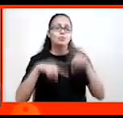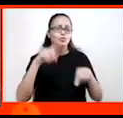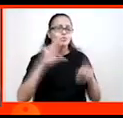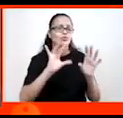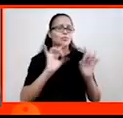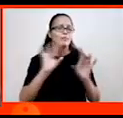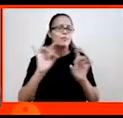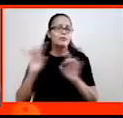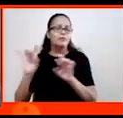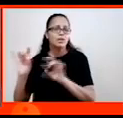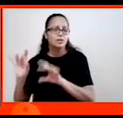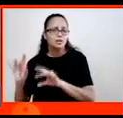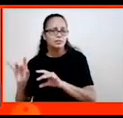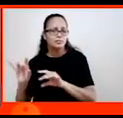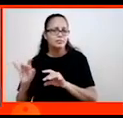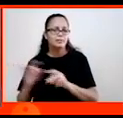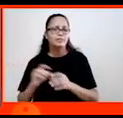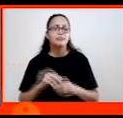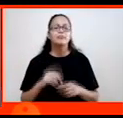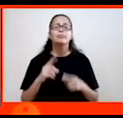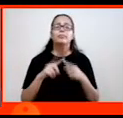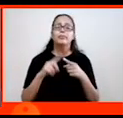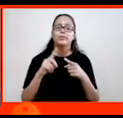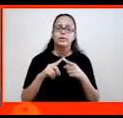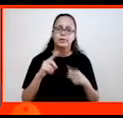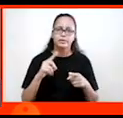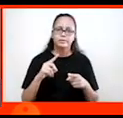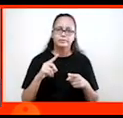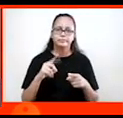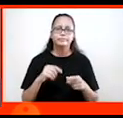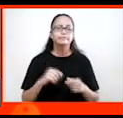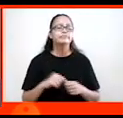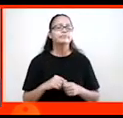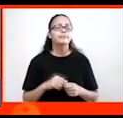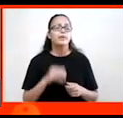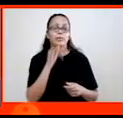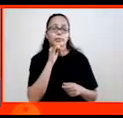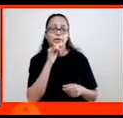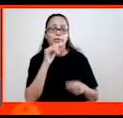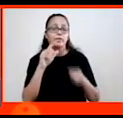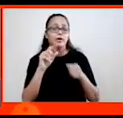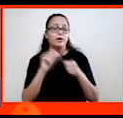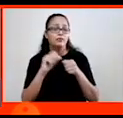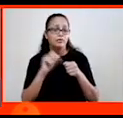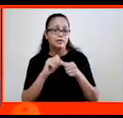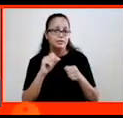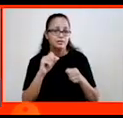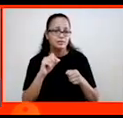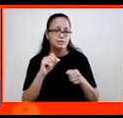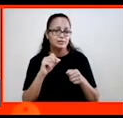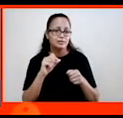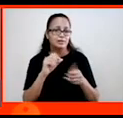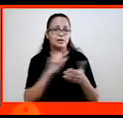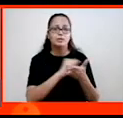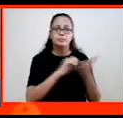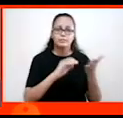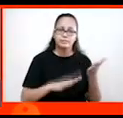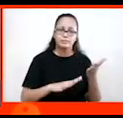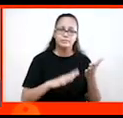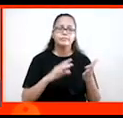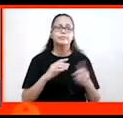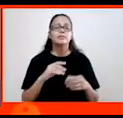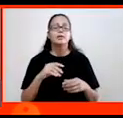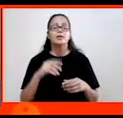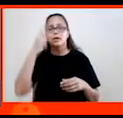Por quê? Olha só, 3 indicações do porquê. Ao realizar um só tipo de tarefa na produção de um objeto, o